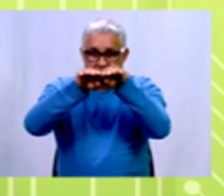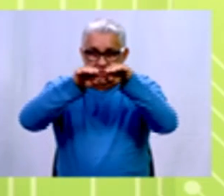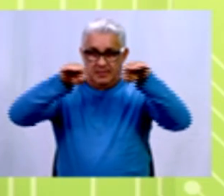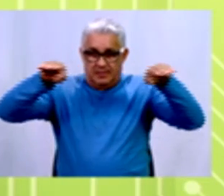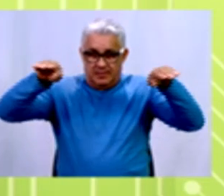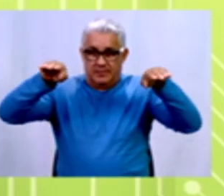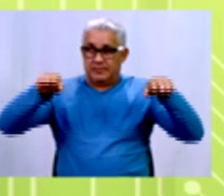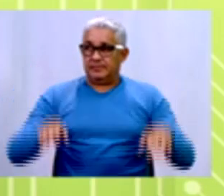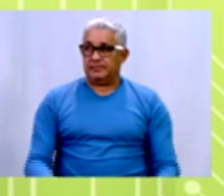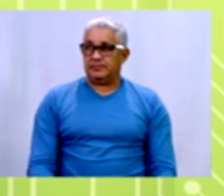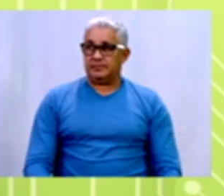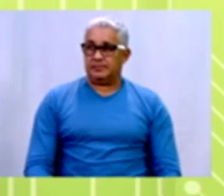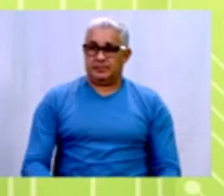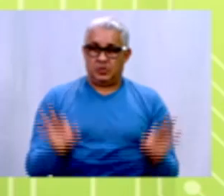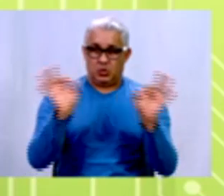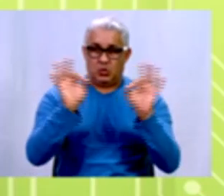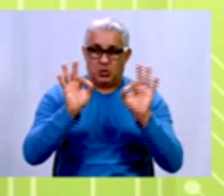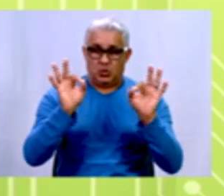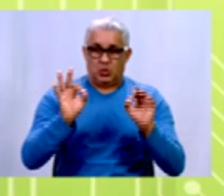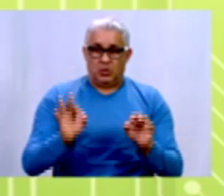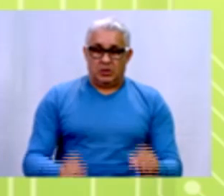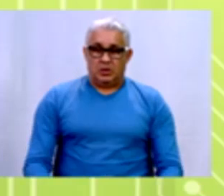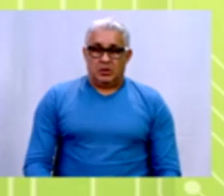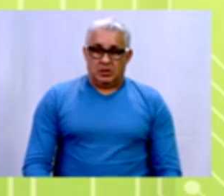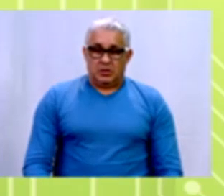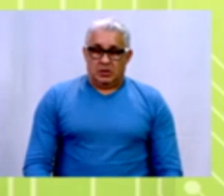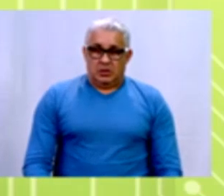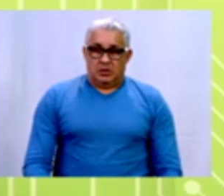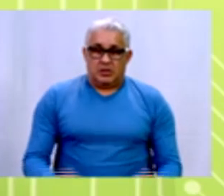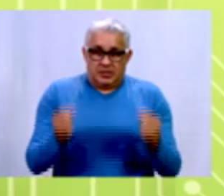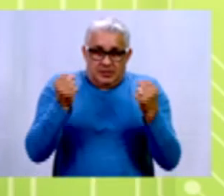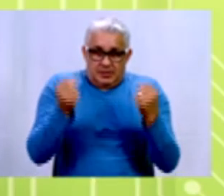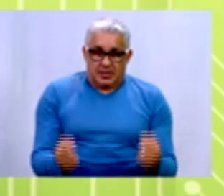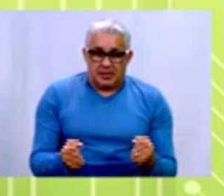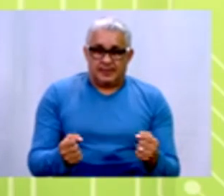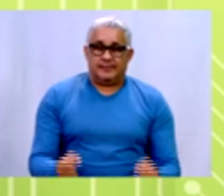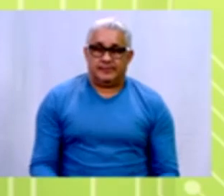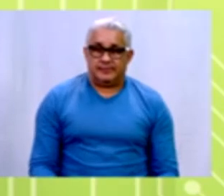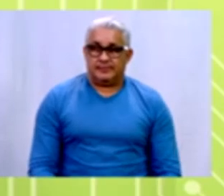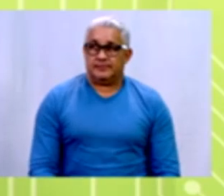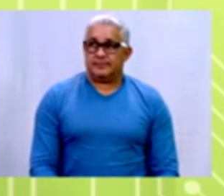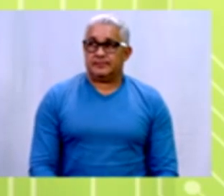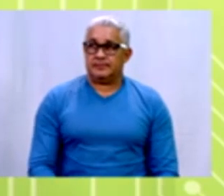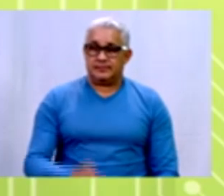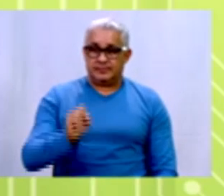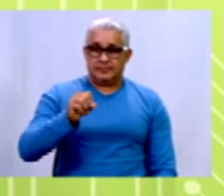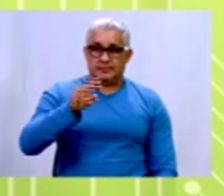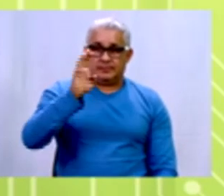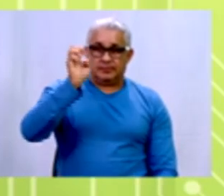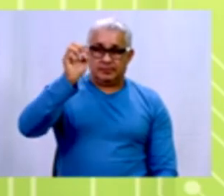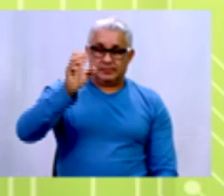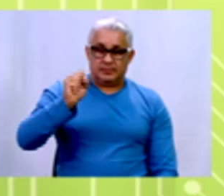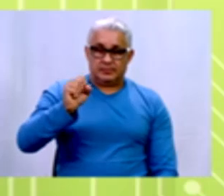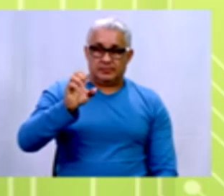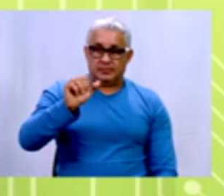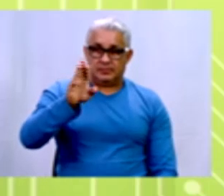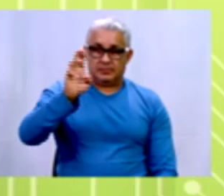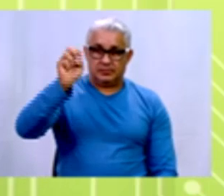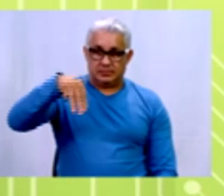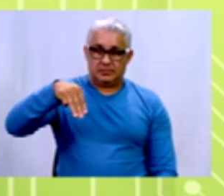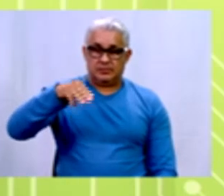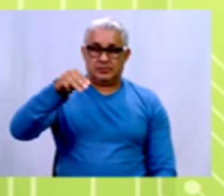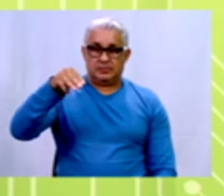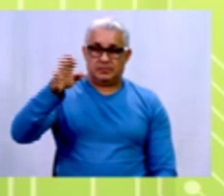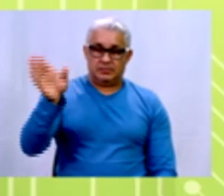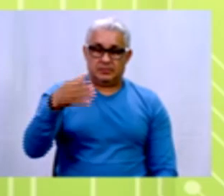fique nenhum deles sobrecarregado. Então essa é uma outra atribuição do Scrum Master. E realmente